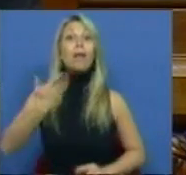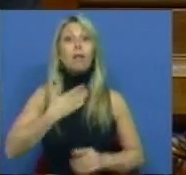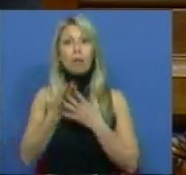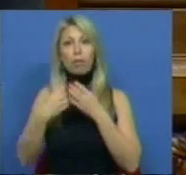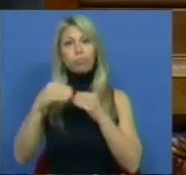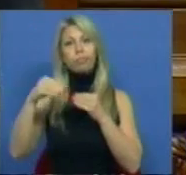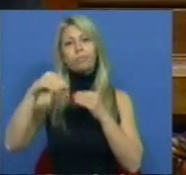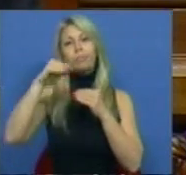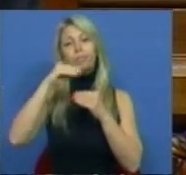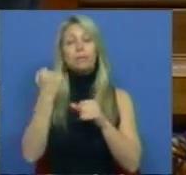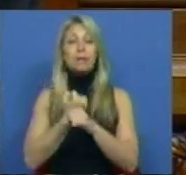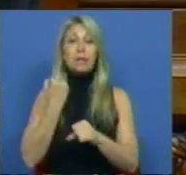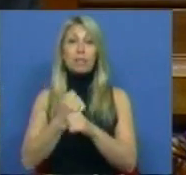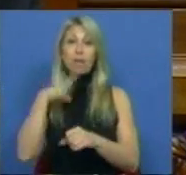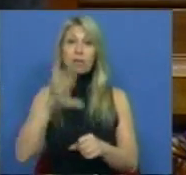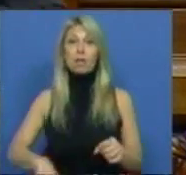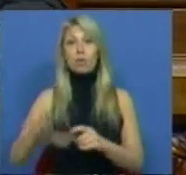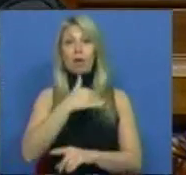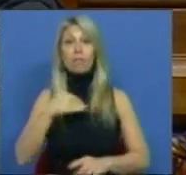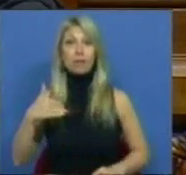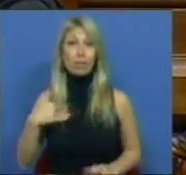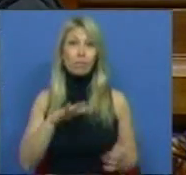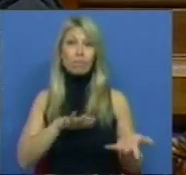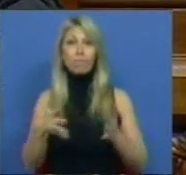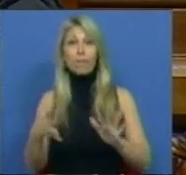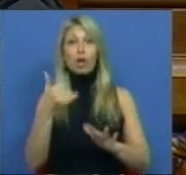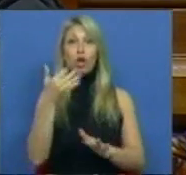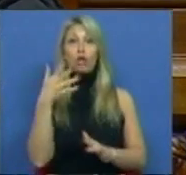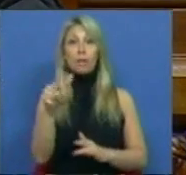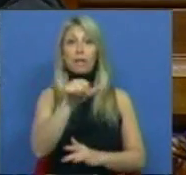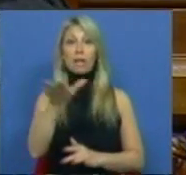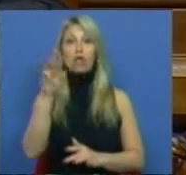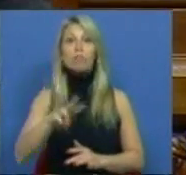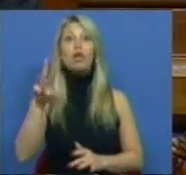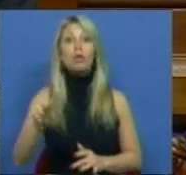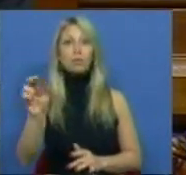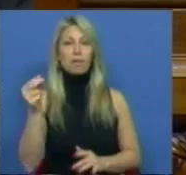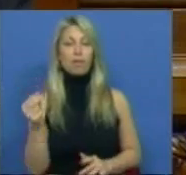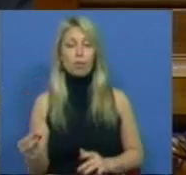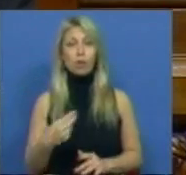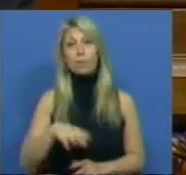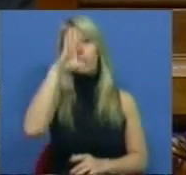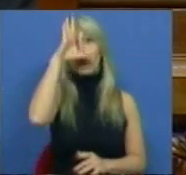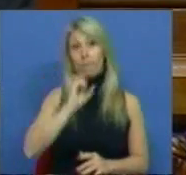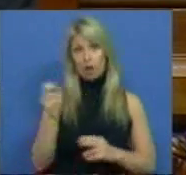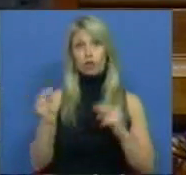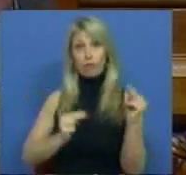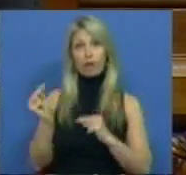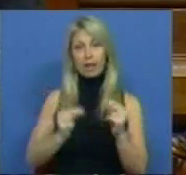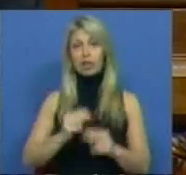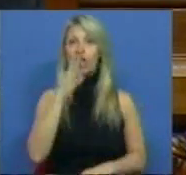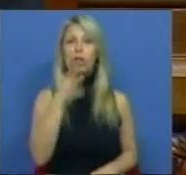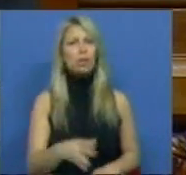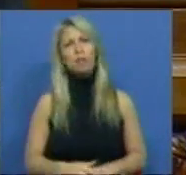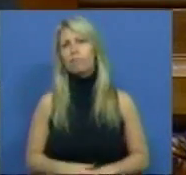pelo Serviço Nacional de Saúde ronda os 2.500 milhões de euros. O Ministro das Finanças diz que não